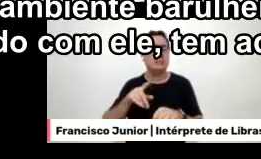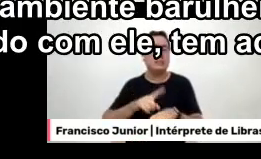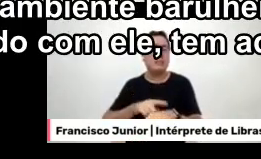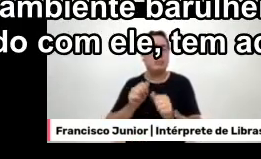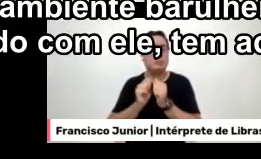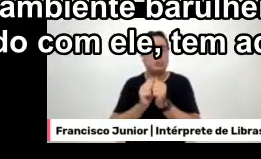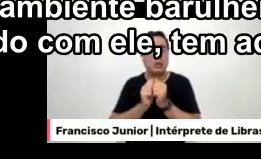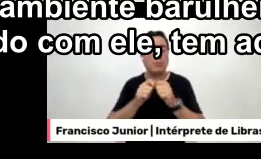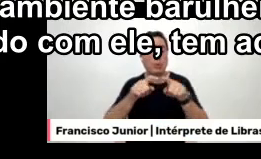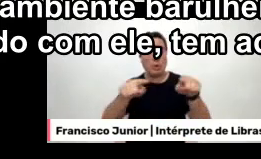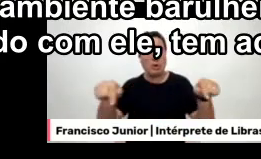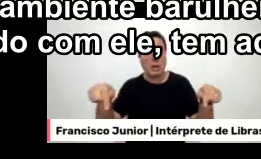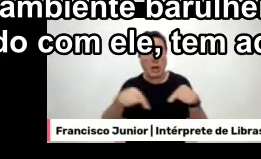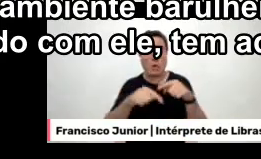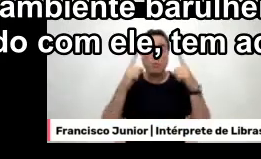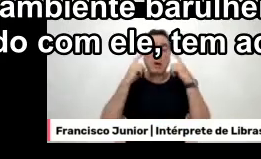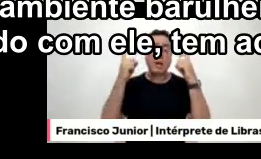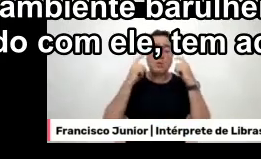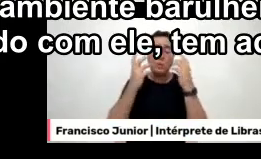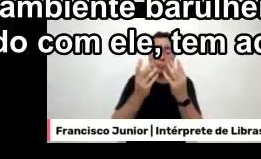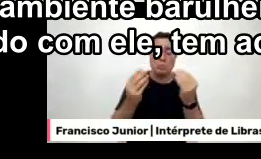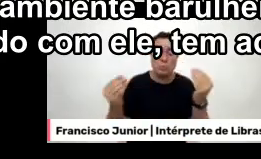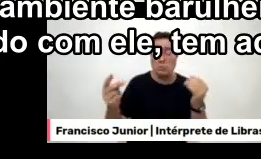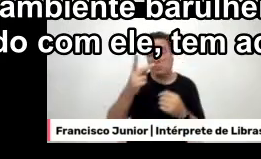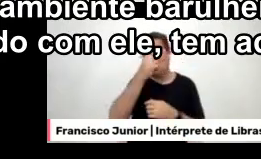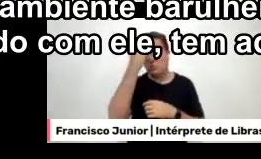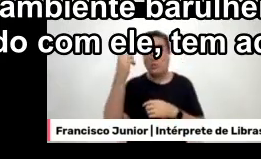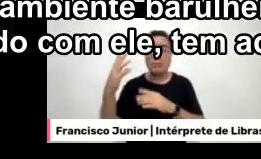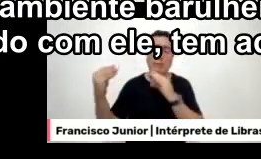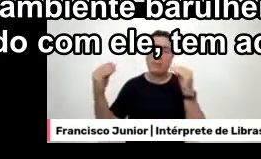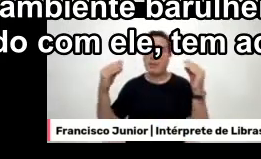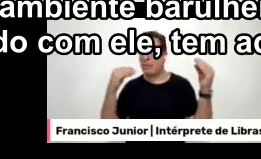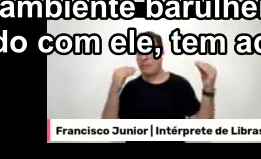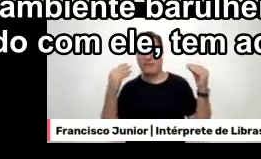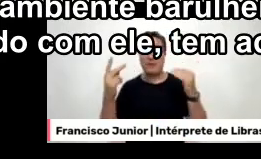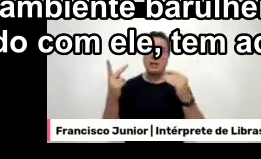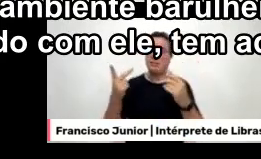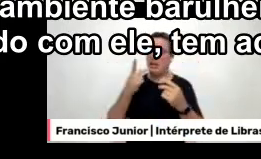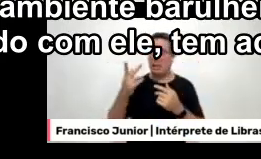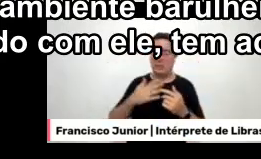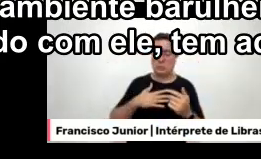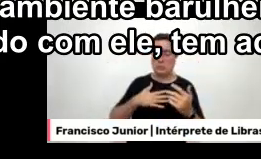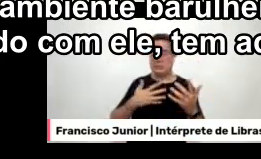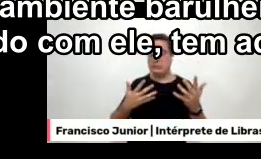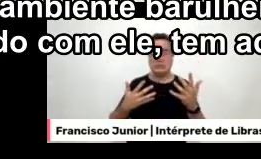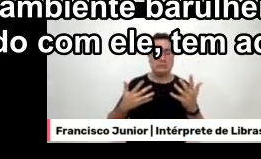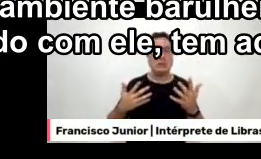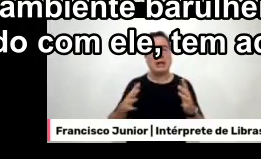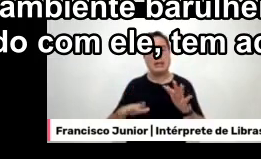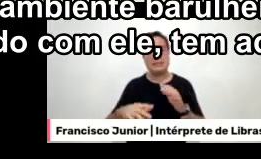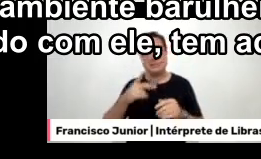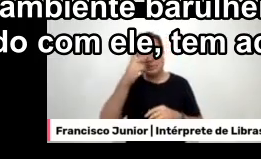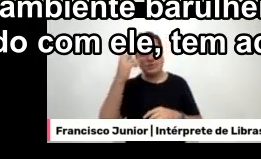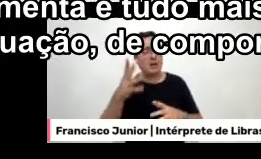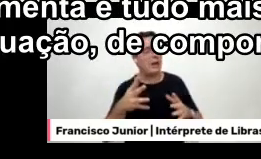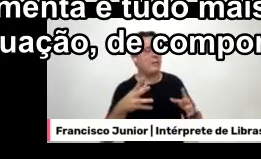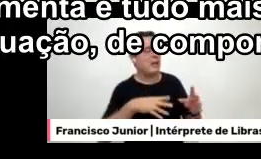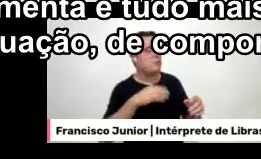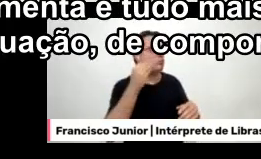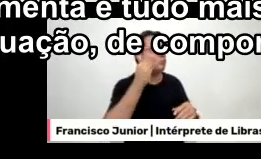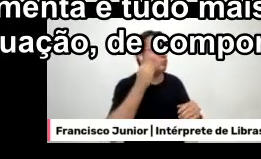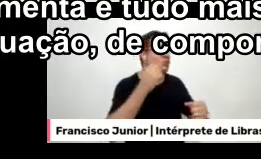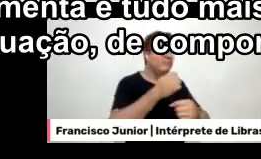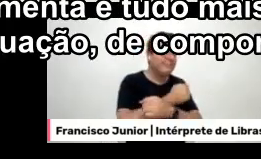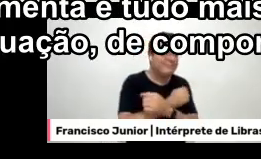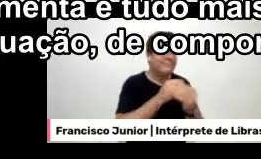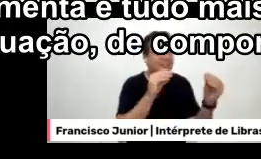num ambiente barulhento, com muitas pessoas falando com ele. Tem aquela pessoa, ai, dá beijo, né, me cumprimenta